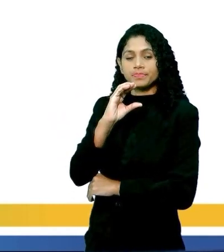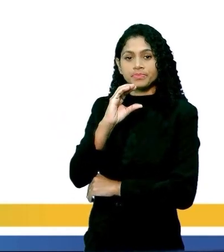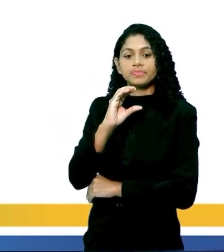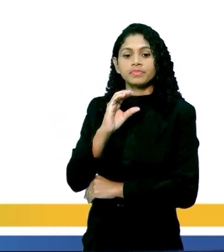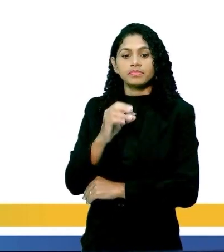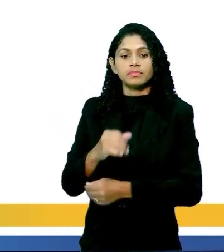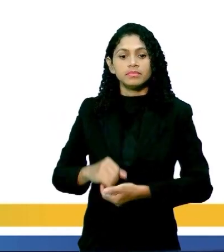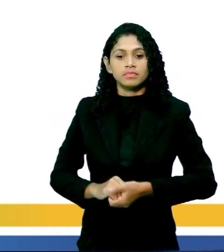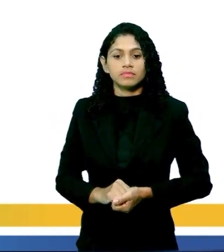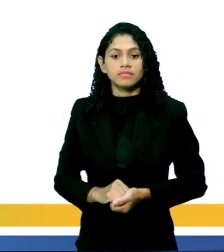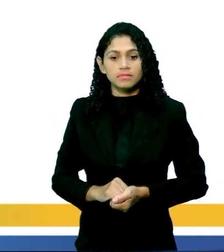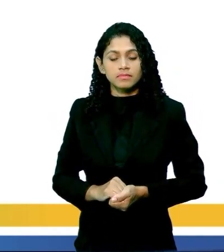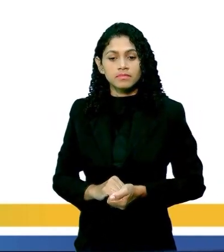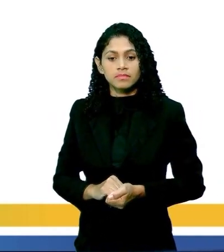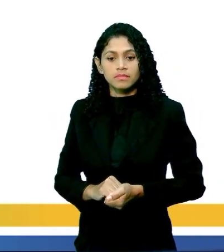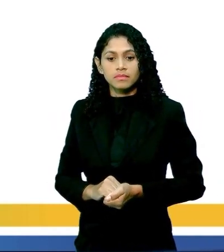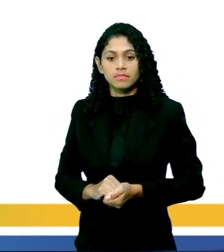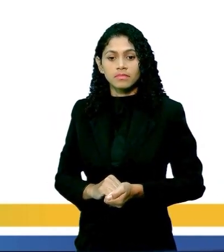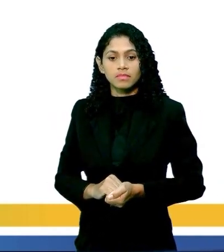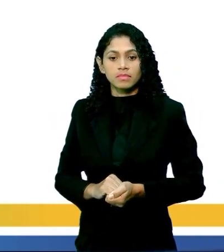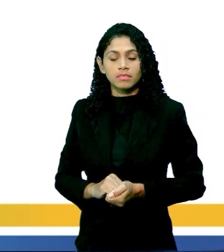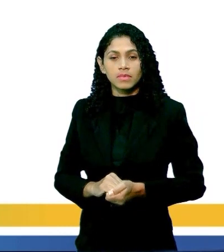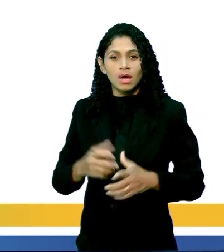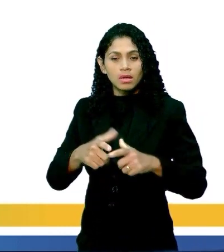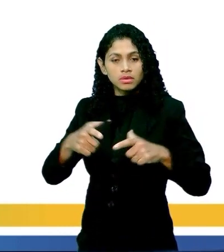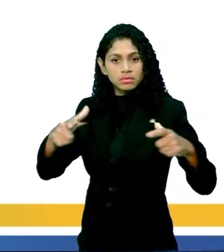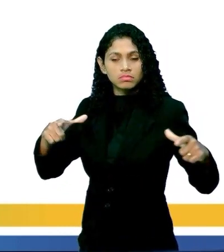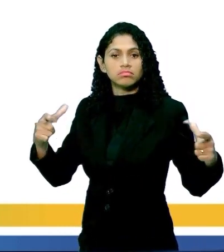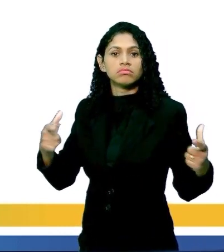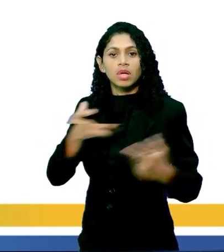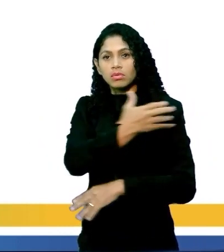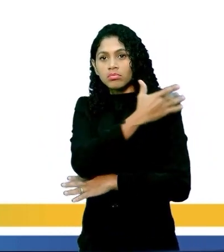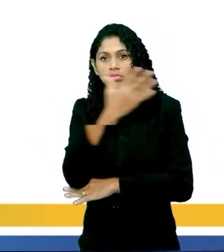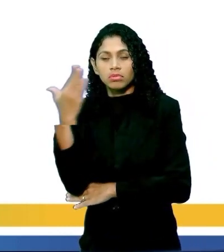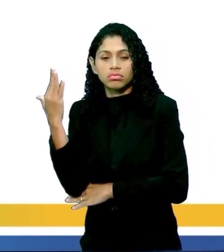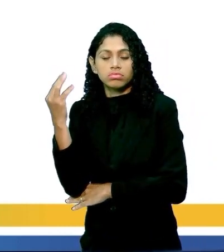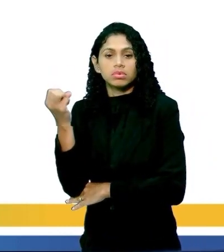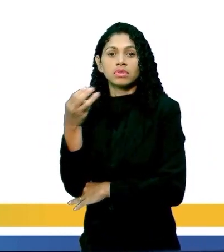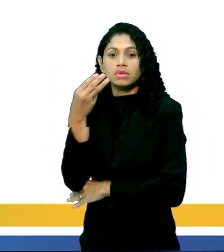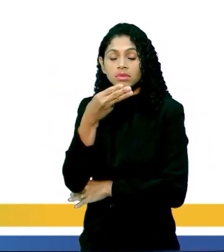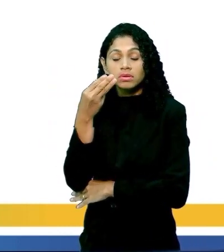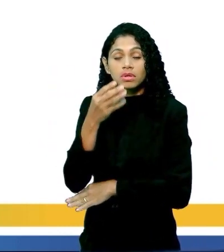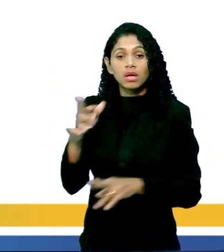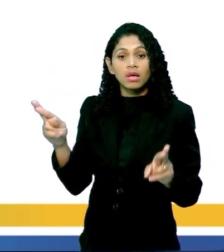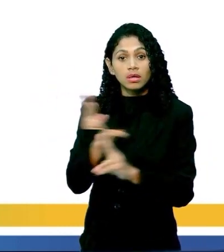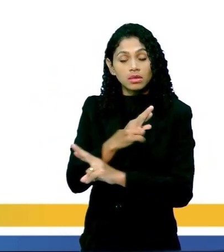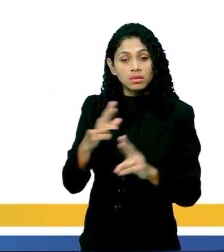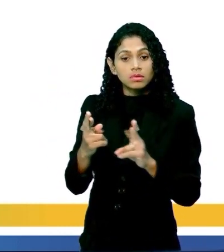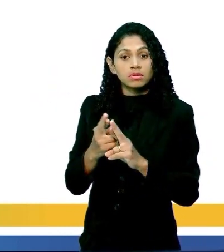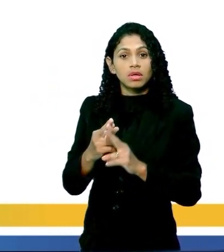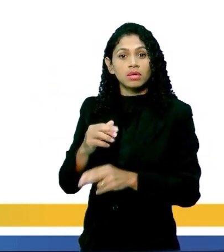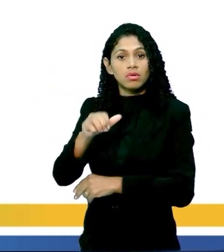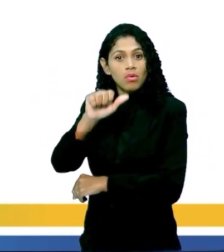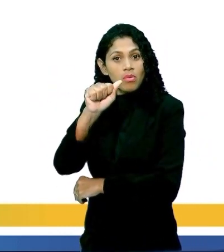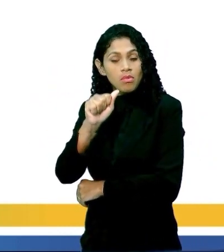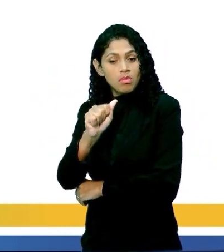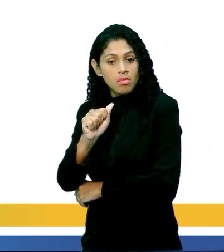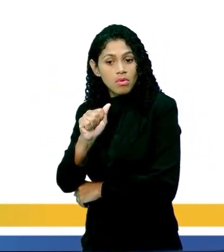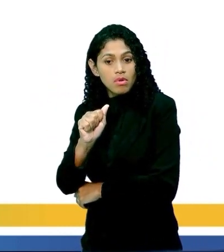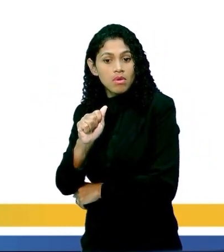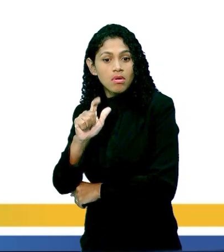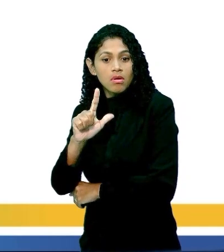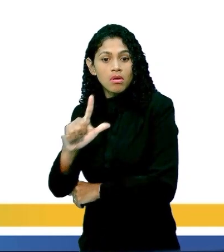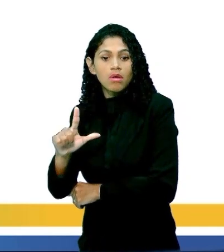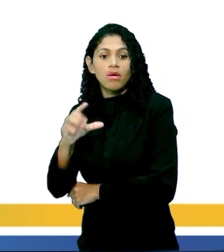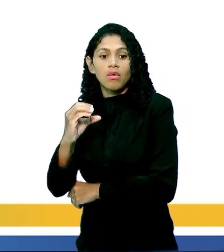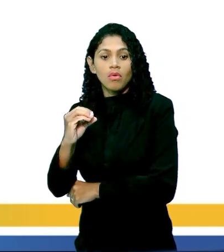expansão dos canaviais no Brasil, especialmente em São Paulo, está ligada ao uso do álcool como combustível. Isso aí é